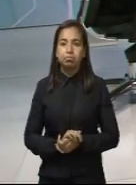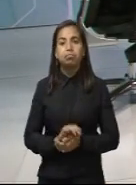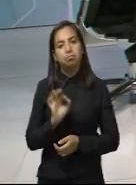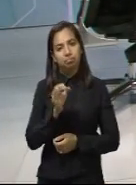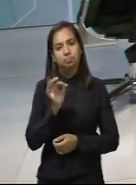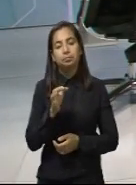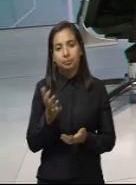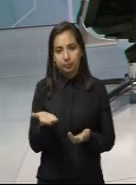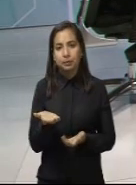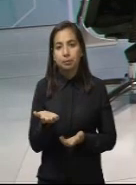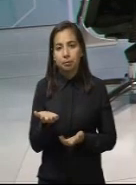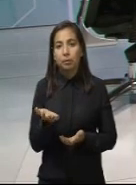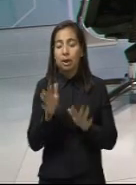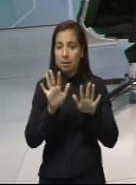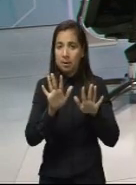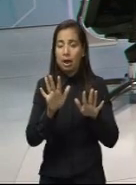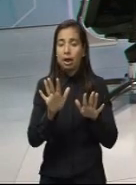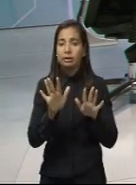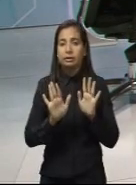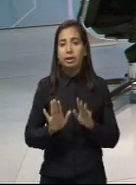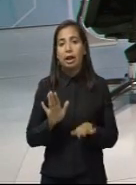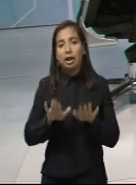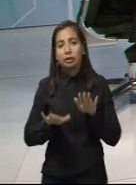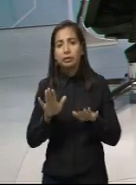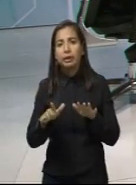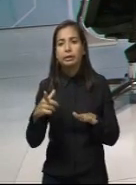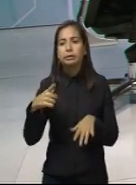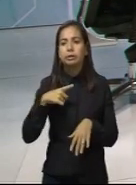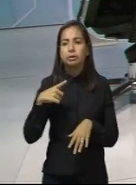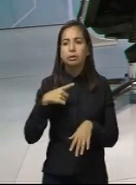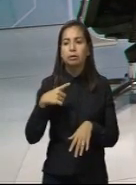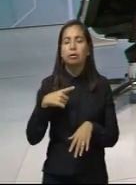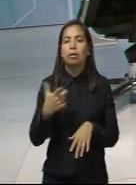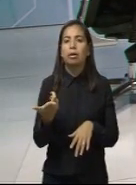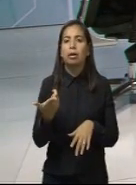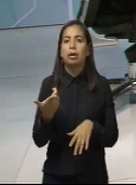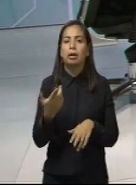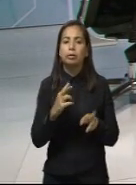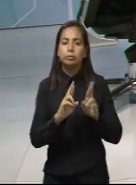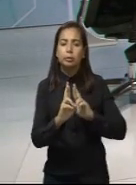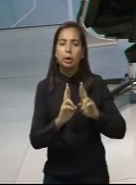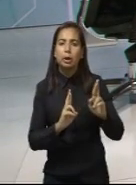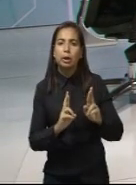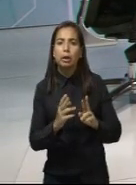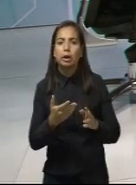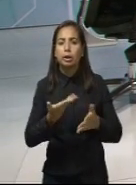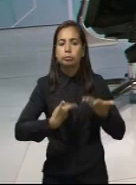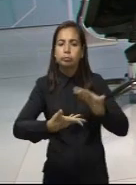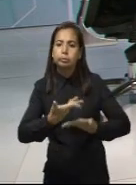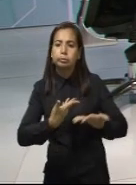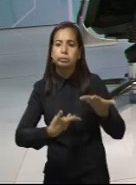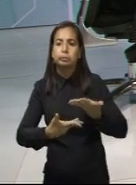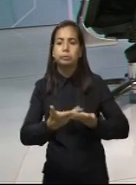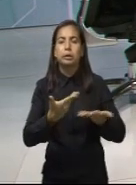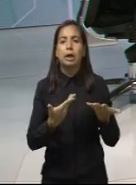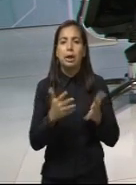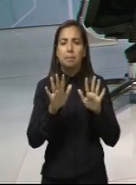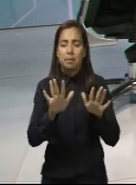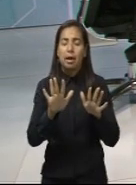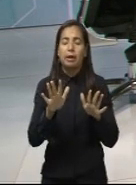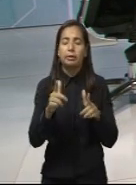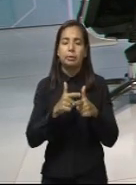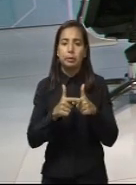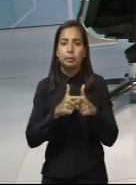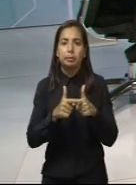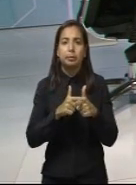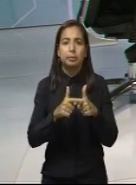às vezes, romântica do sujeito dizer o seguinte, ou simplista. Não, o problema da violência é um problema da questão social